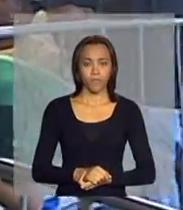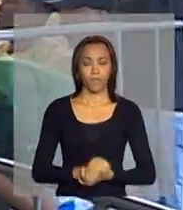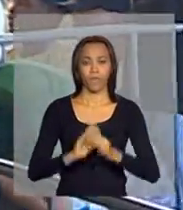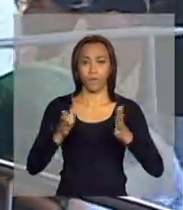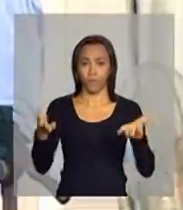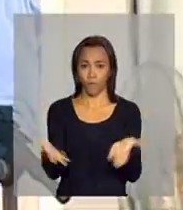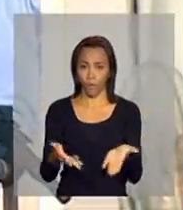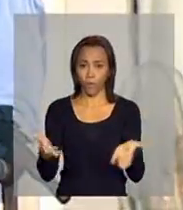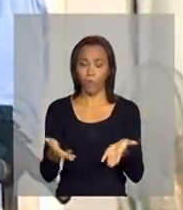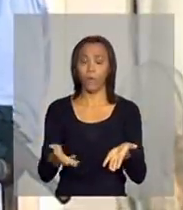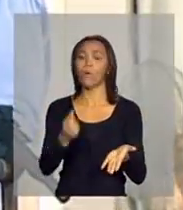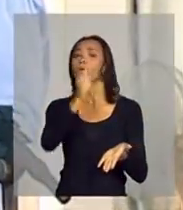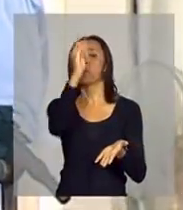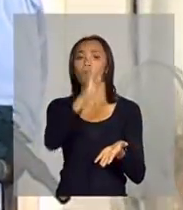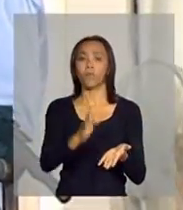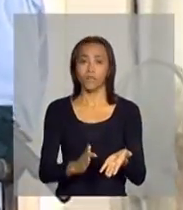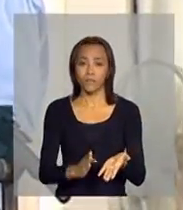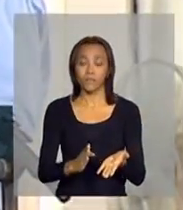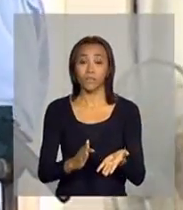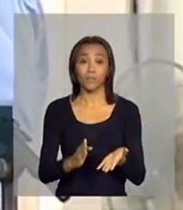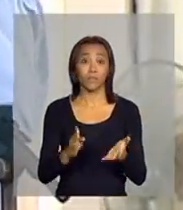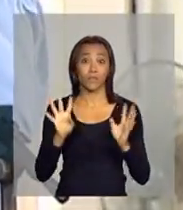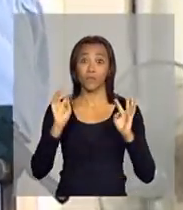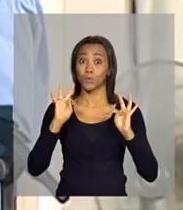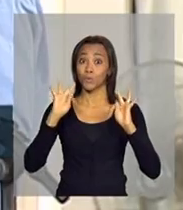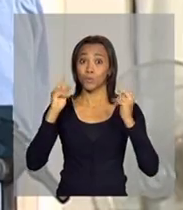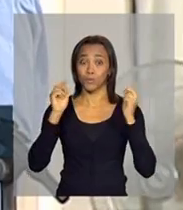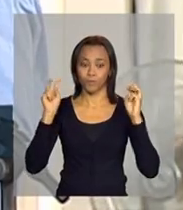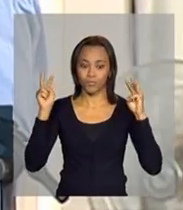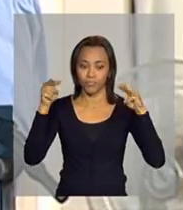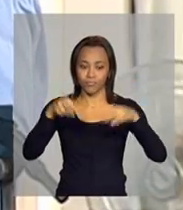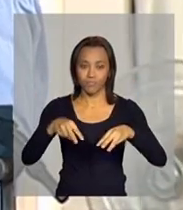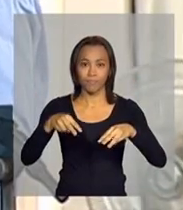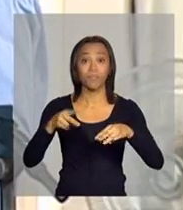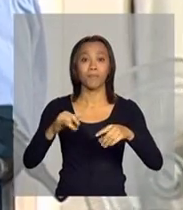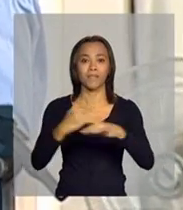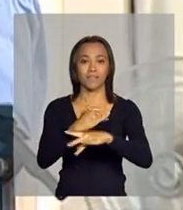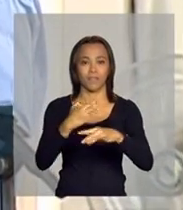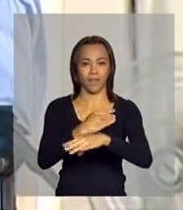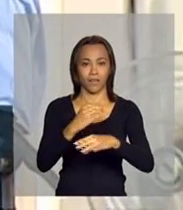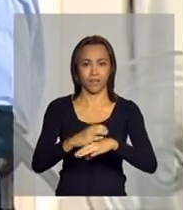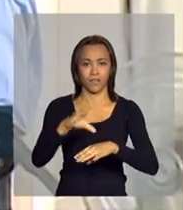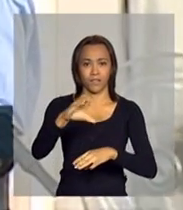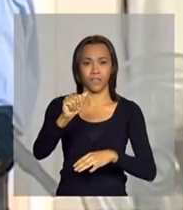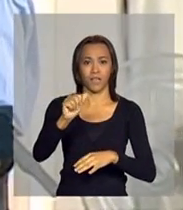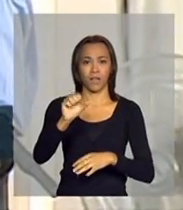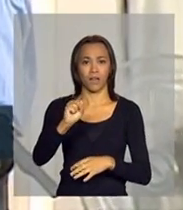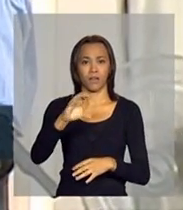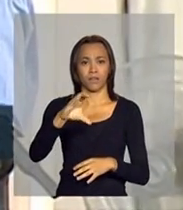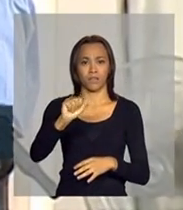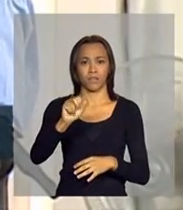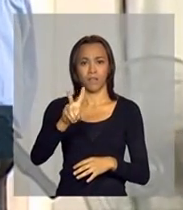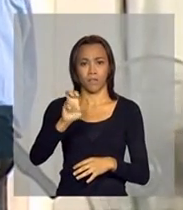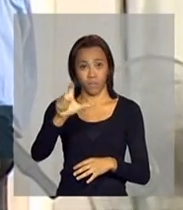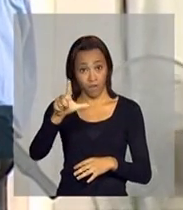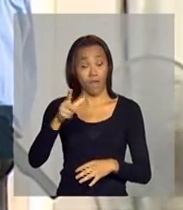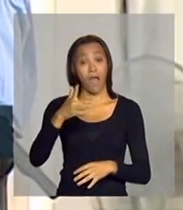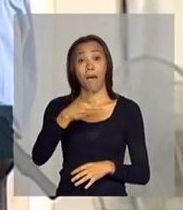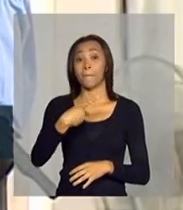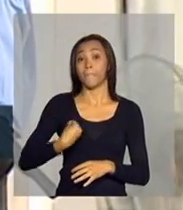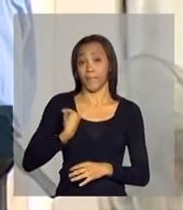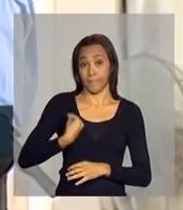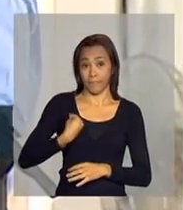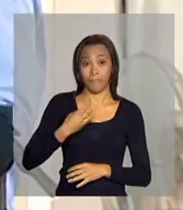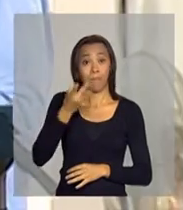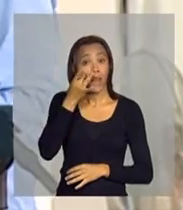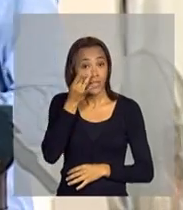Hoje o Brasil volta os seus olhos para a nossa cidade de Cascavel. A presença da nossa presidenta,